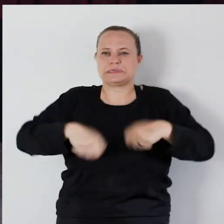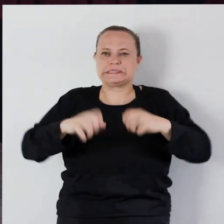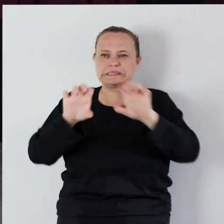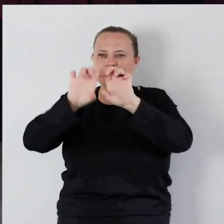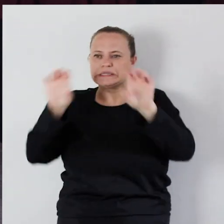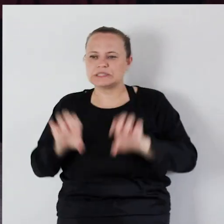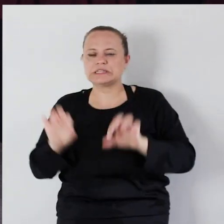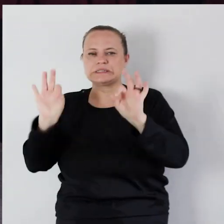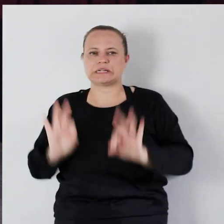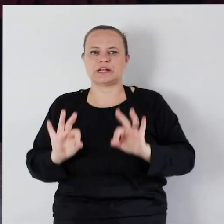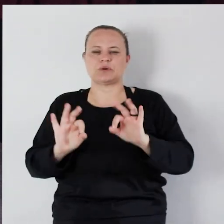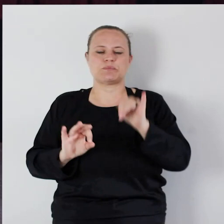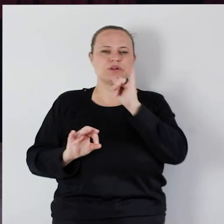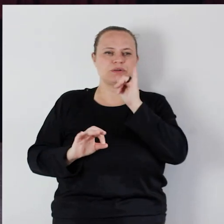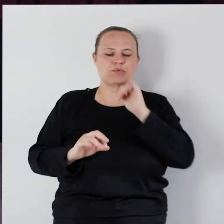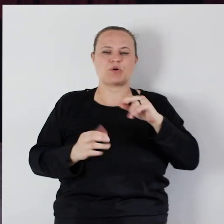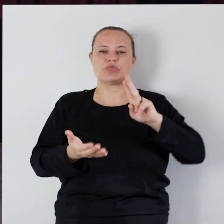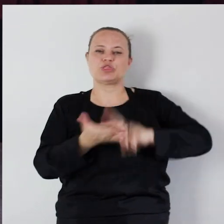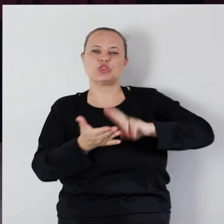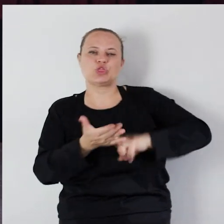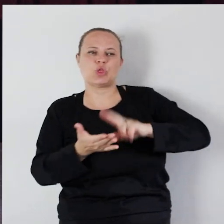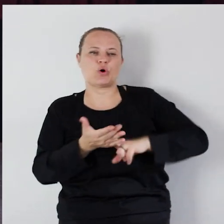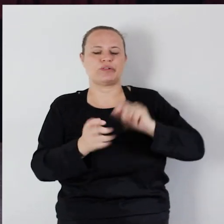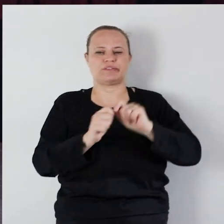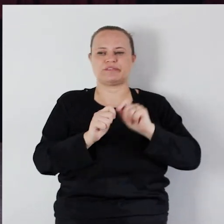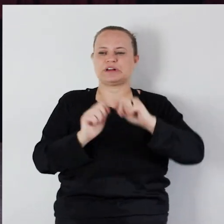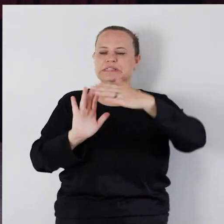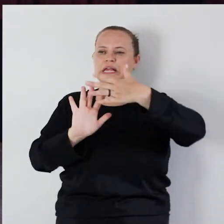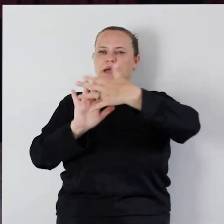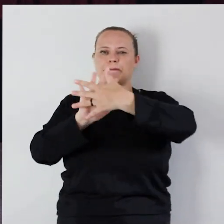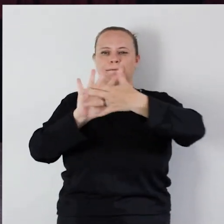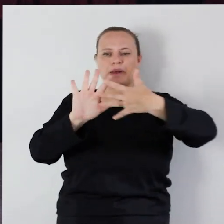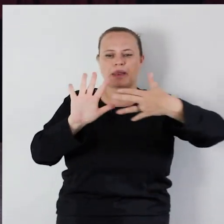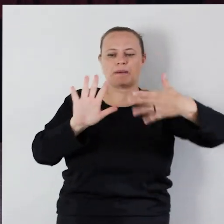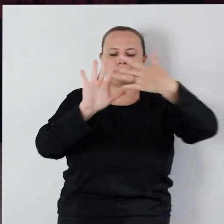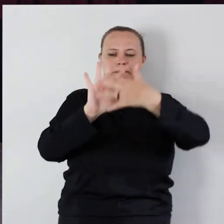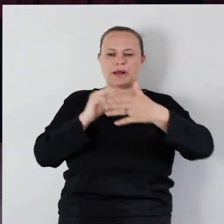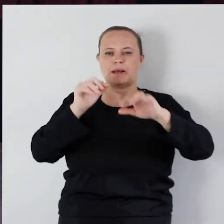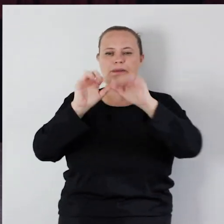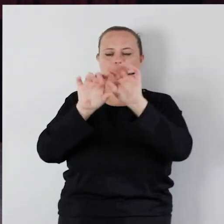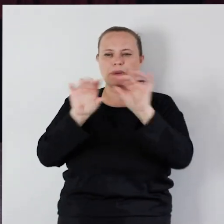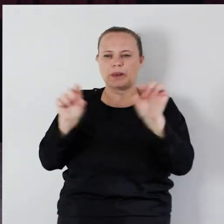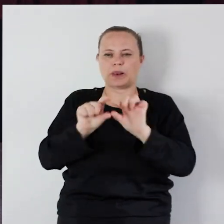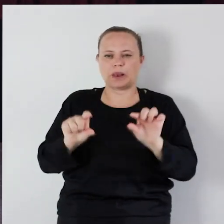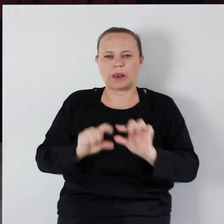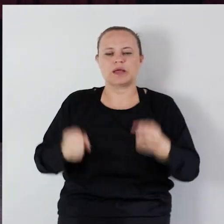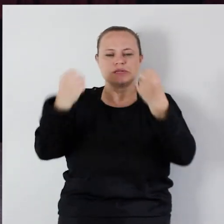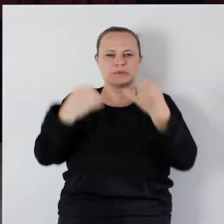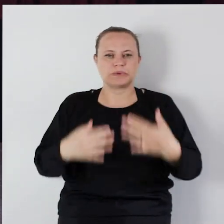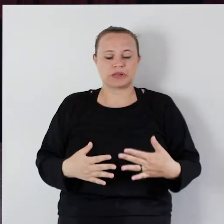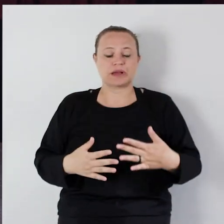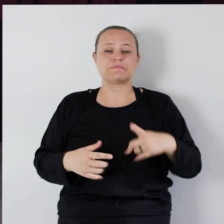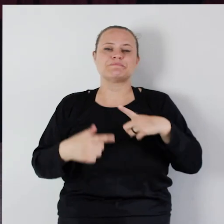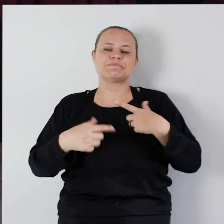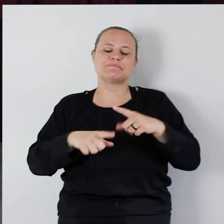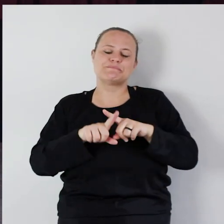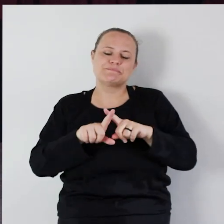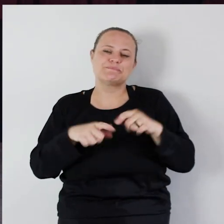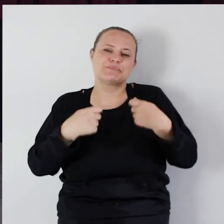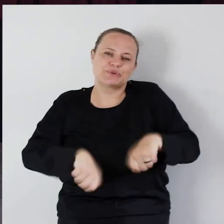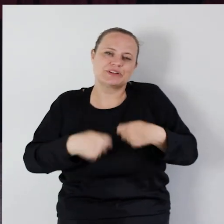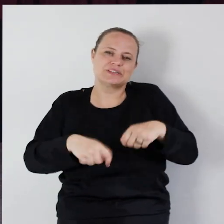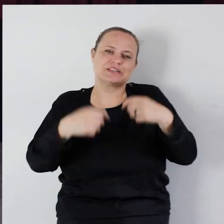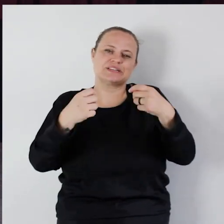em se afastar de objetivos, em ter que criar uma estrutura que não é própria dela, estrutura de controle, de nota fiscal, estrutura